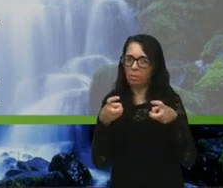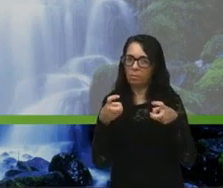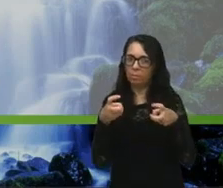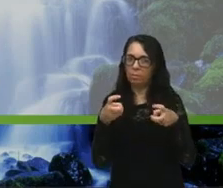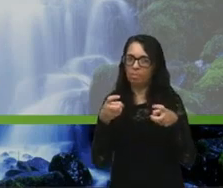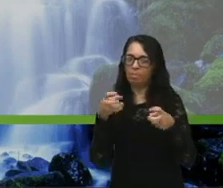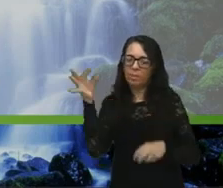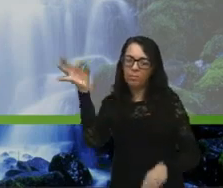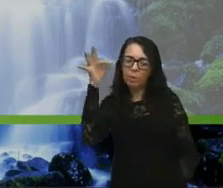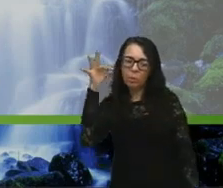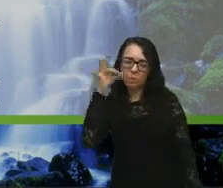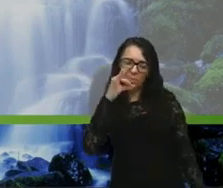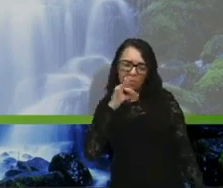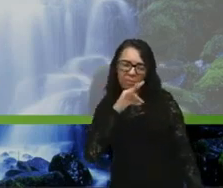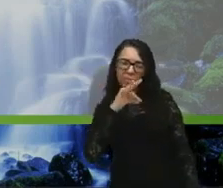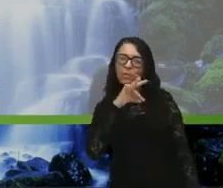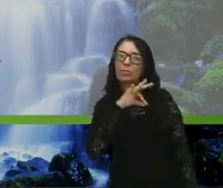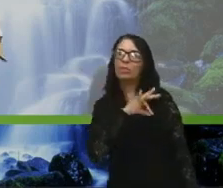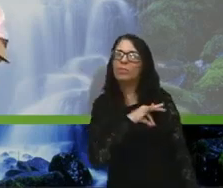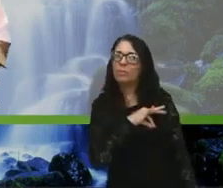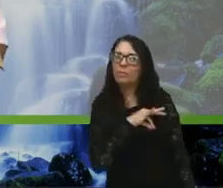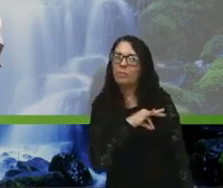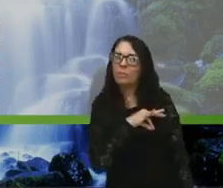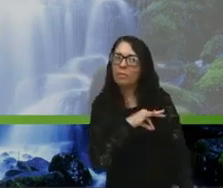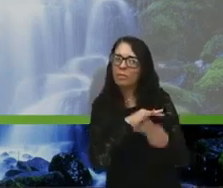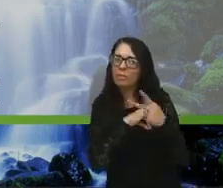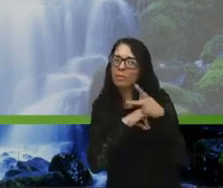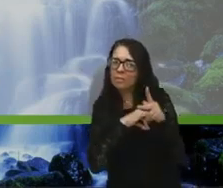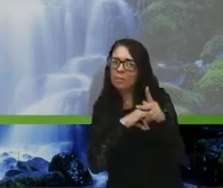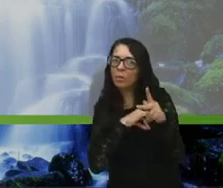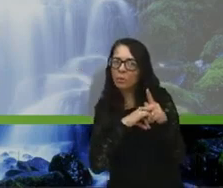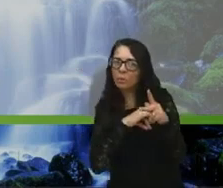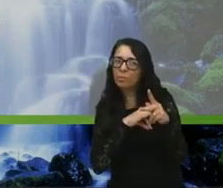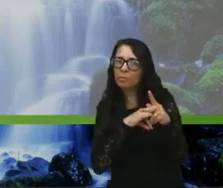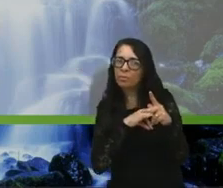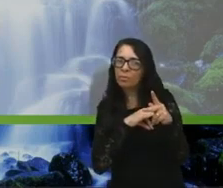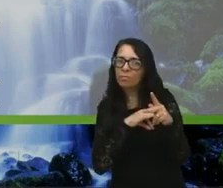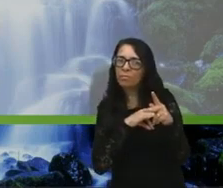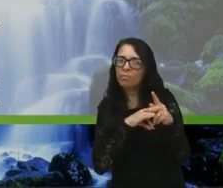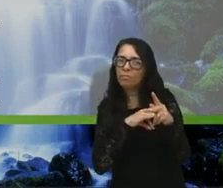transformação que o Espírito Santo pode realizar no seu interior.